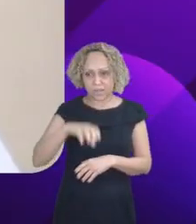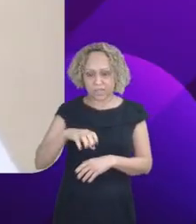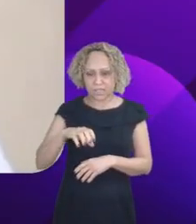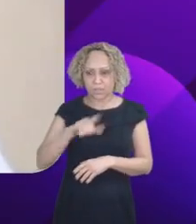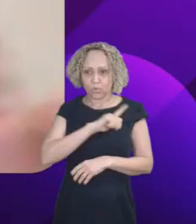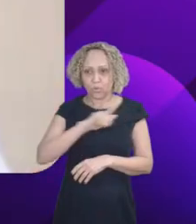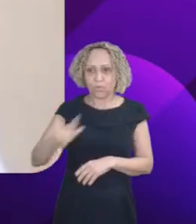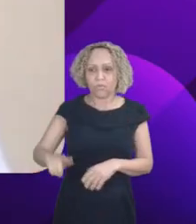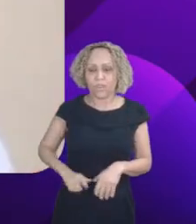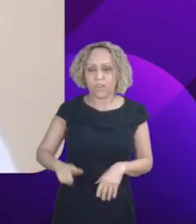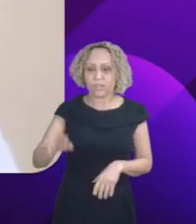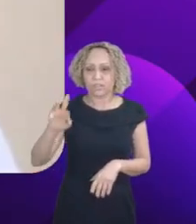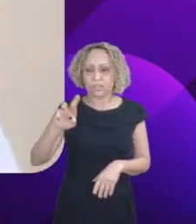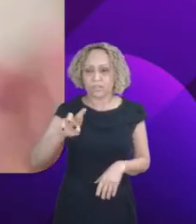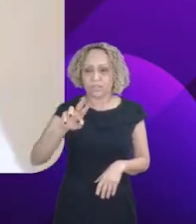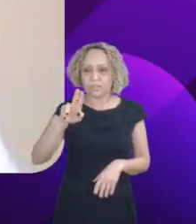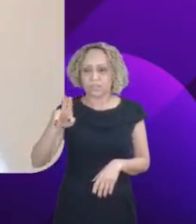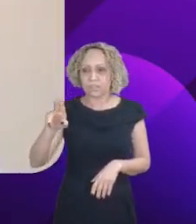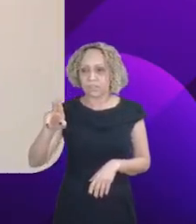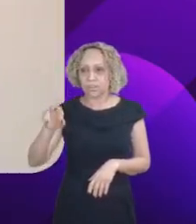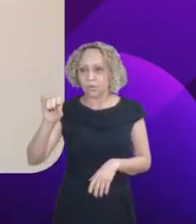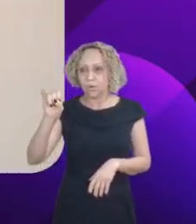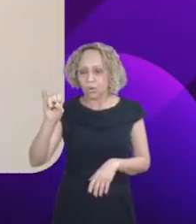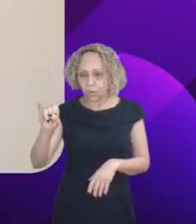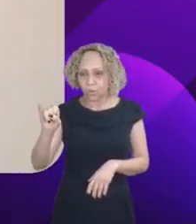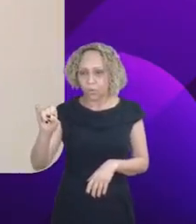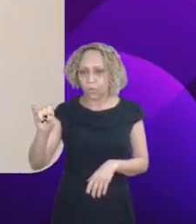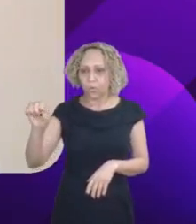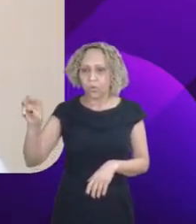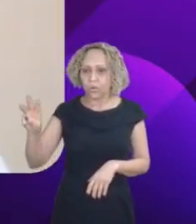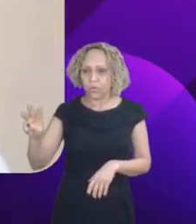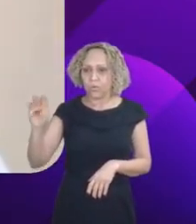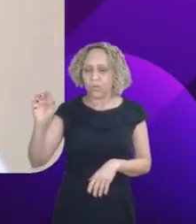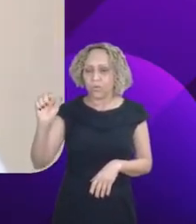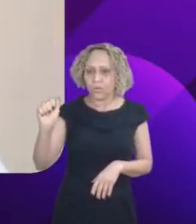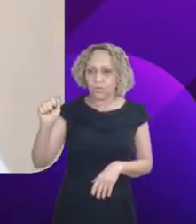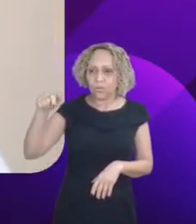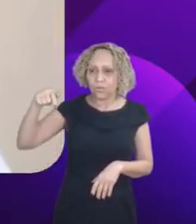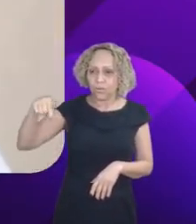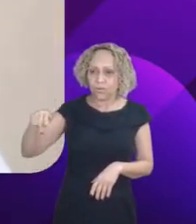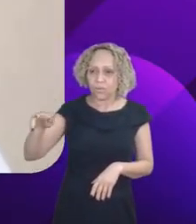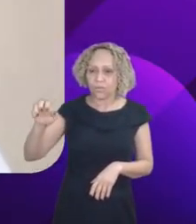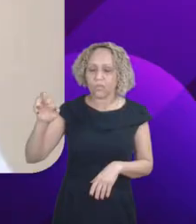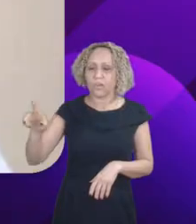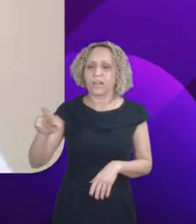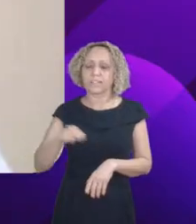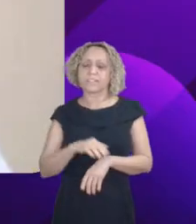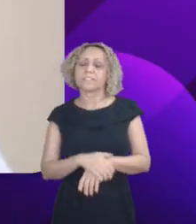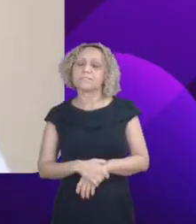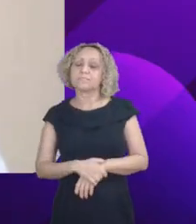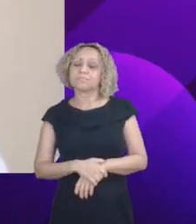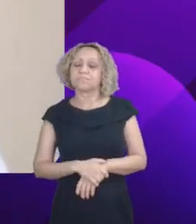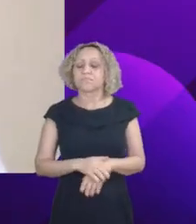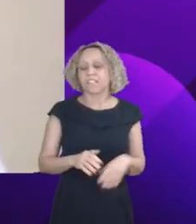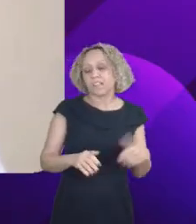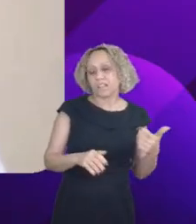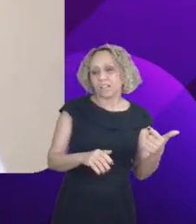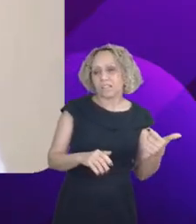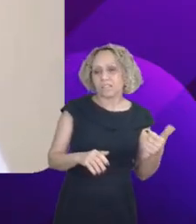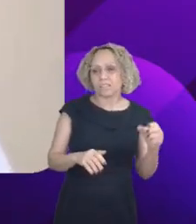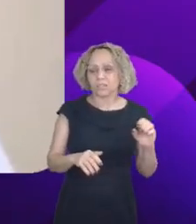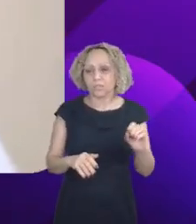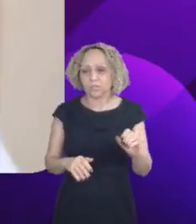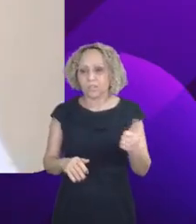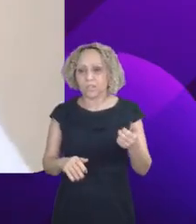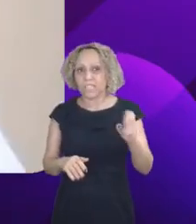Wagner, no finalzinho do governo Wagner, no comecinho do governo Rui Costa, no dia 8 de março de 2015, ele